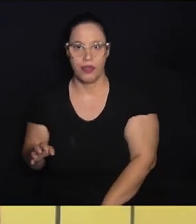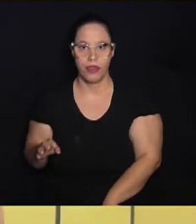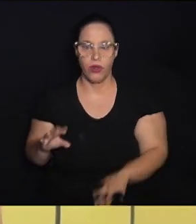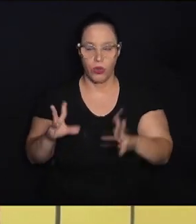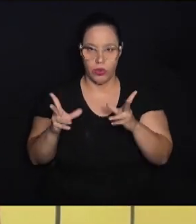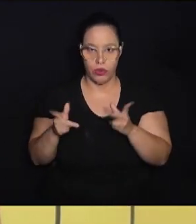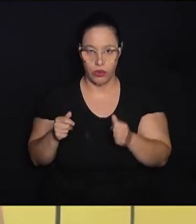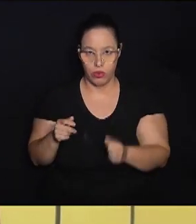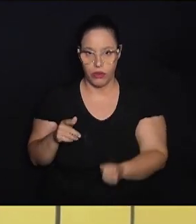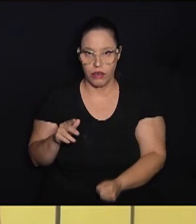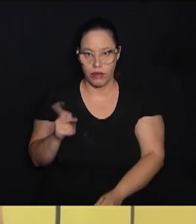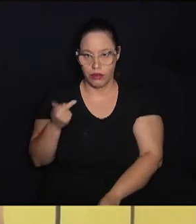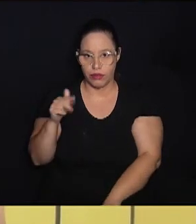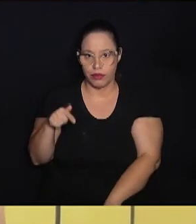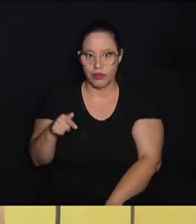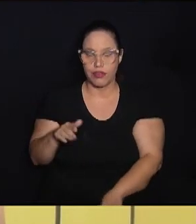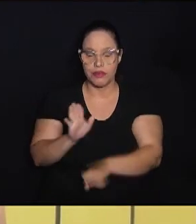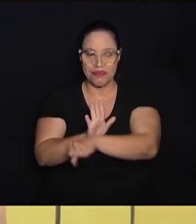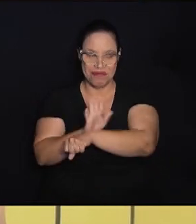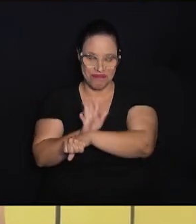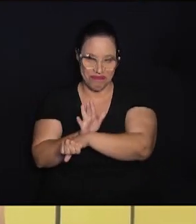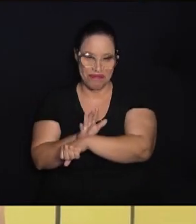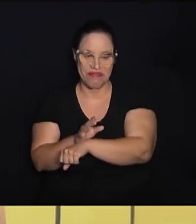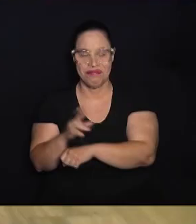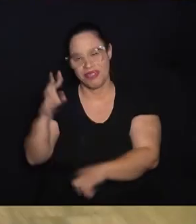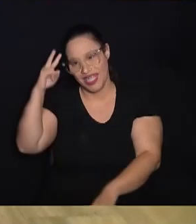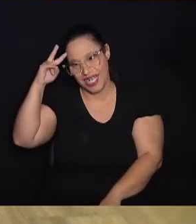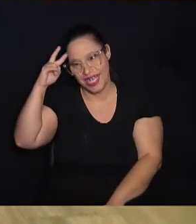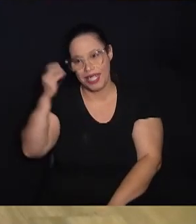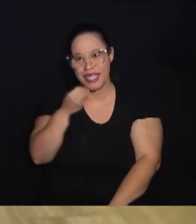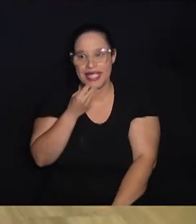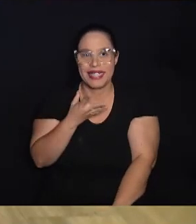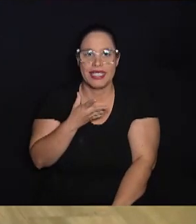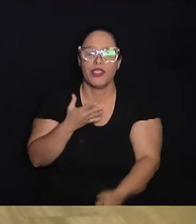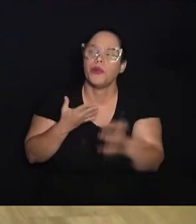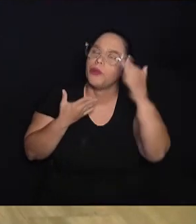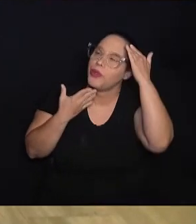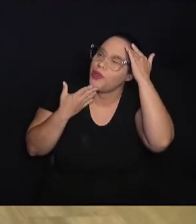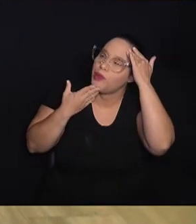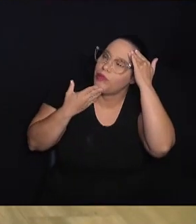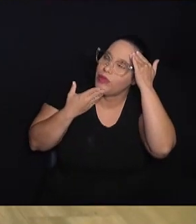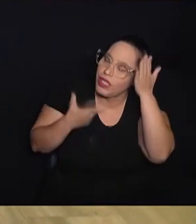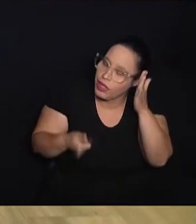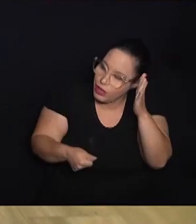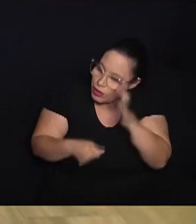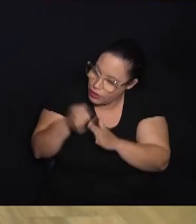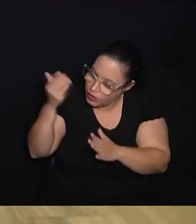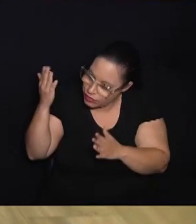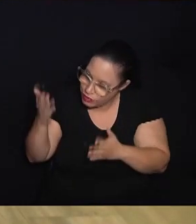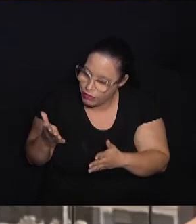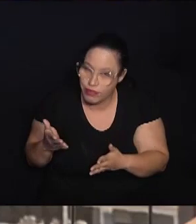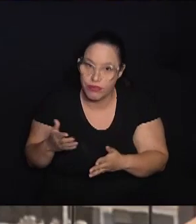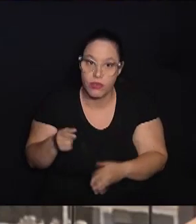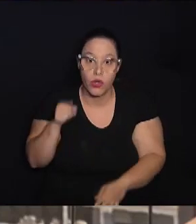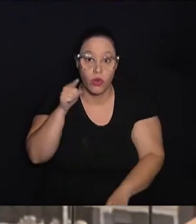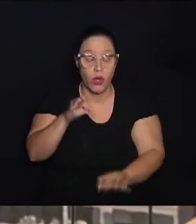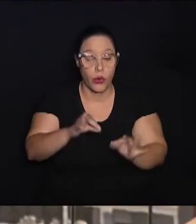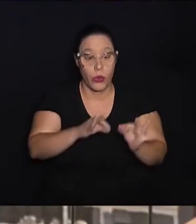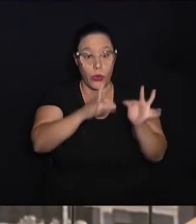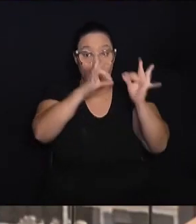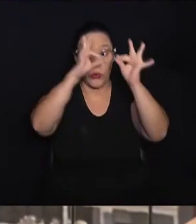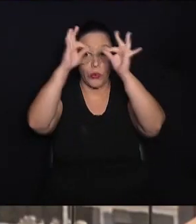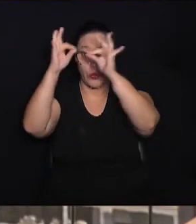lugar inclusive no cinema então fica lembrança aí também maravilhoso Muito obrigada então mais uma vez e você pode acompanhar